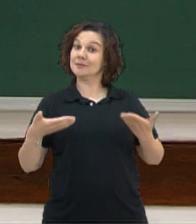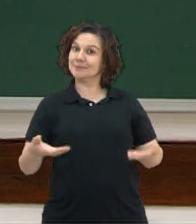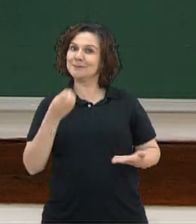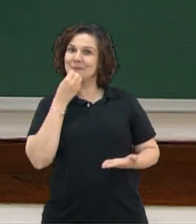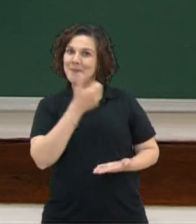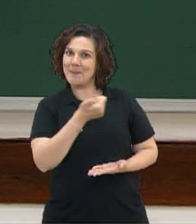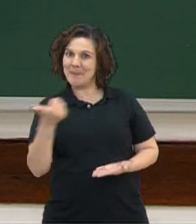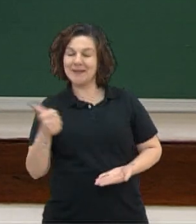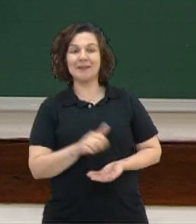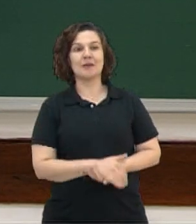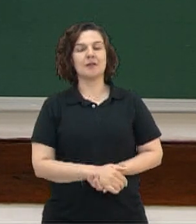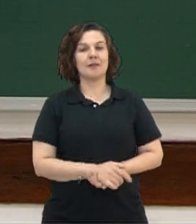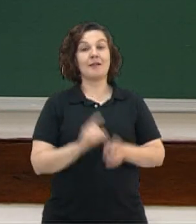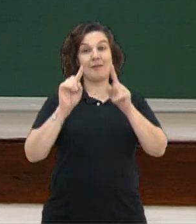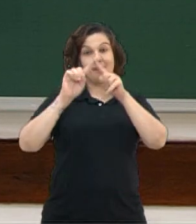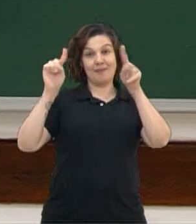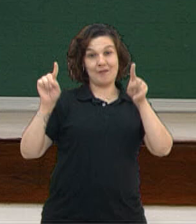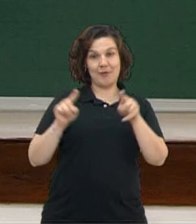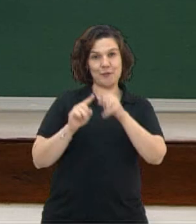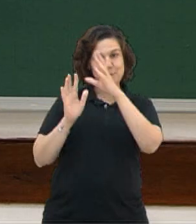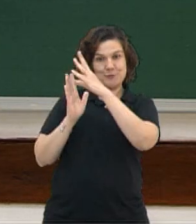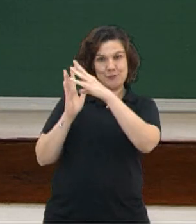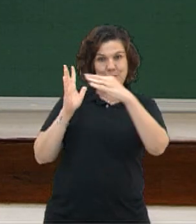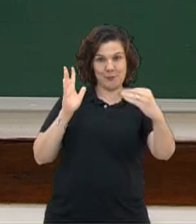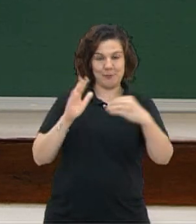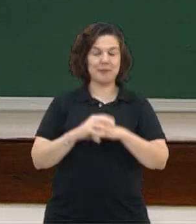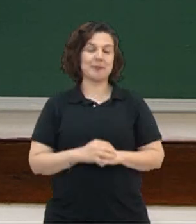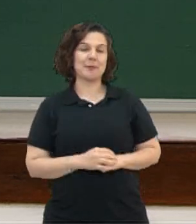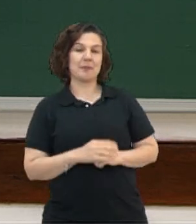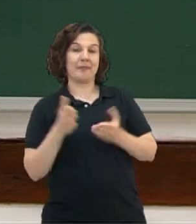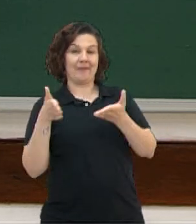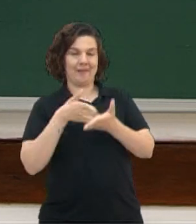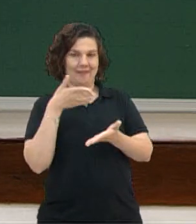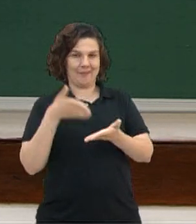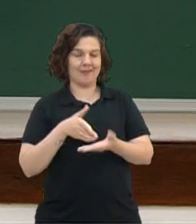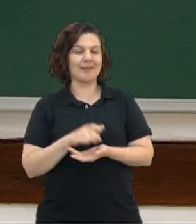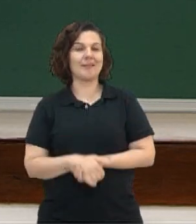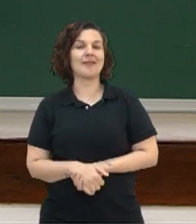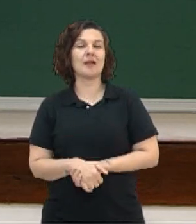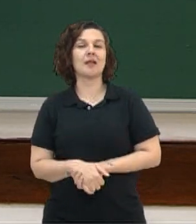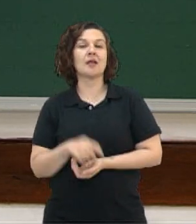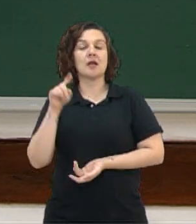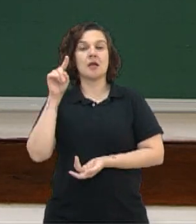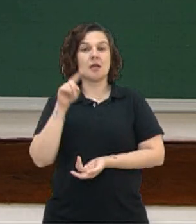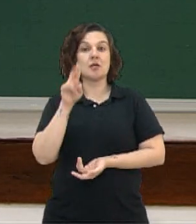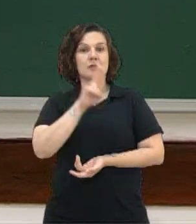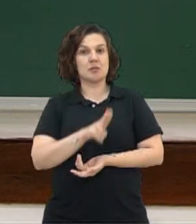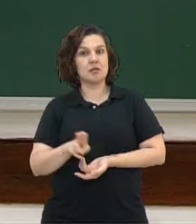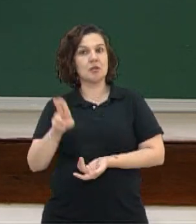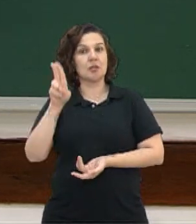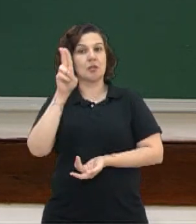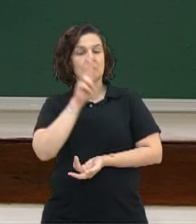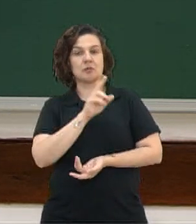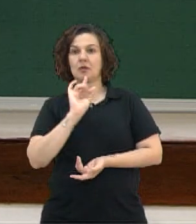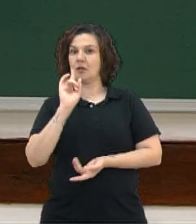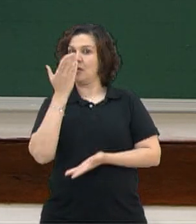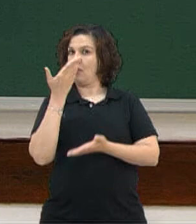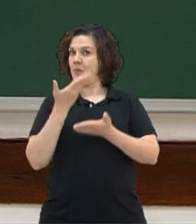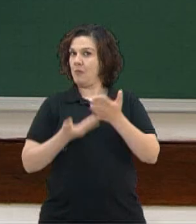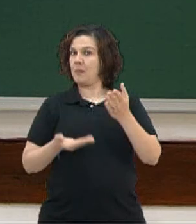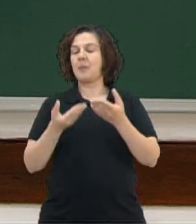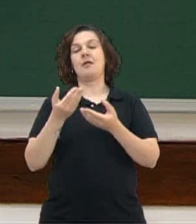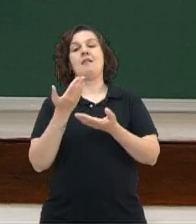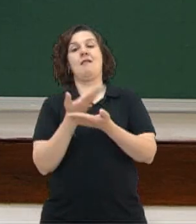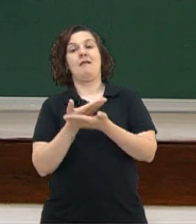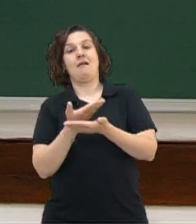Muito bem, esse quadro que você acabou de copiar, que você acabou de deixá-lo anotado no seu caderno, vai ser muito útil para você, não apenas nessa